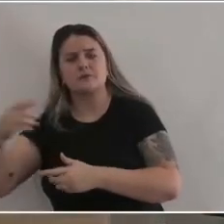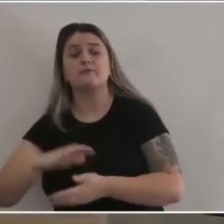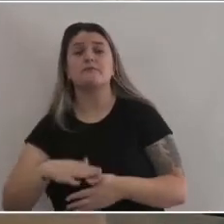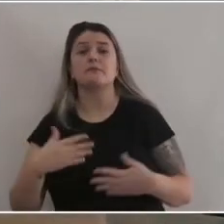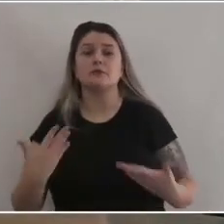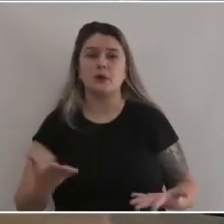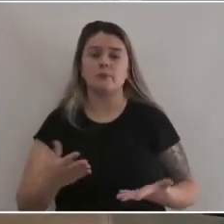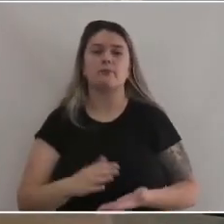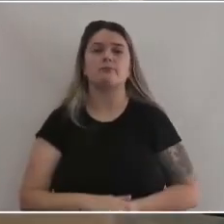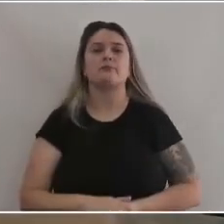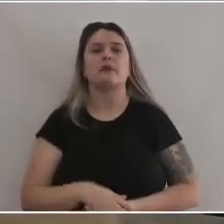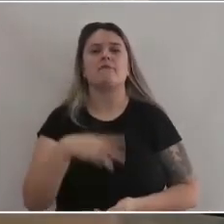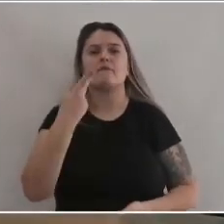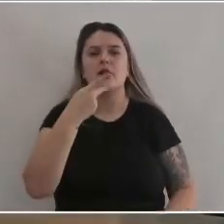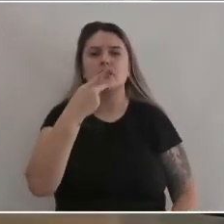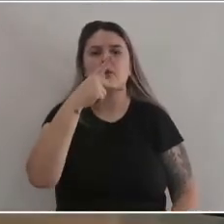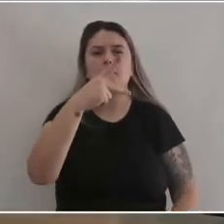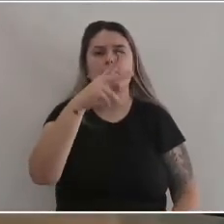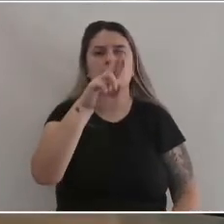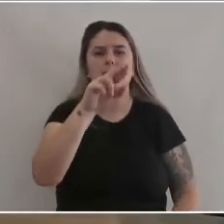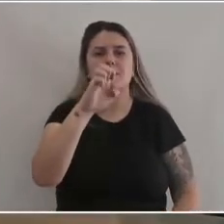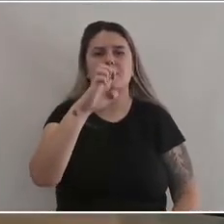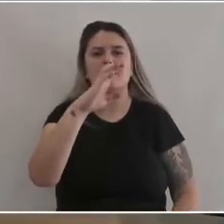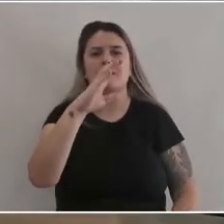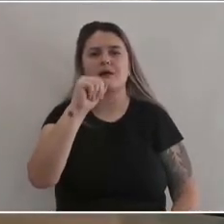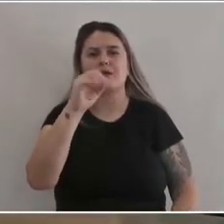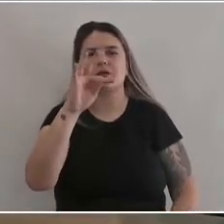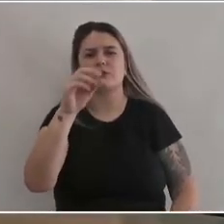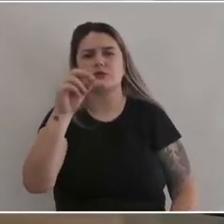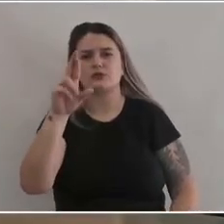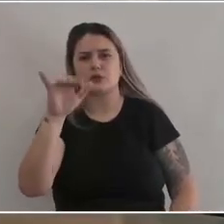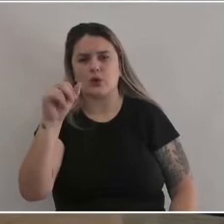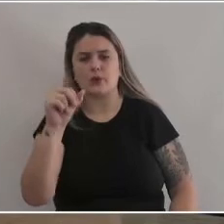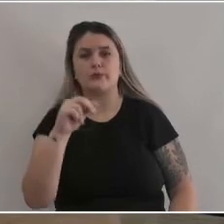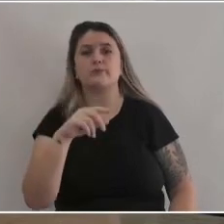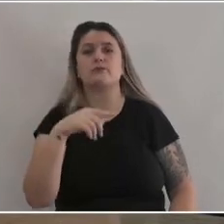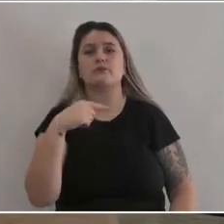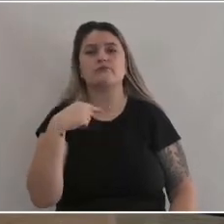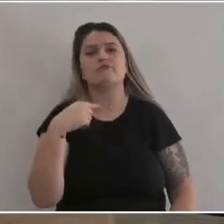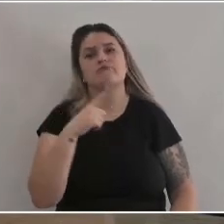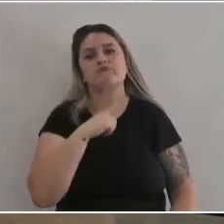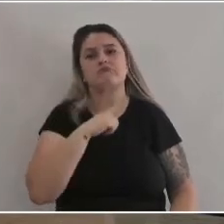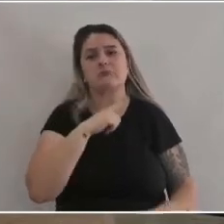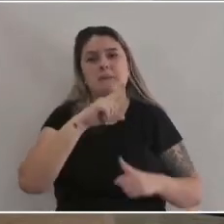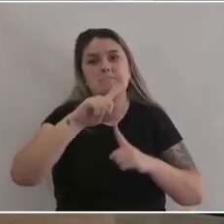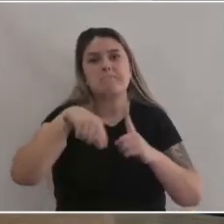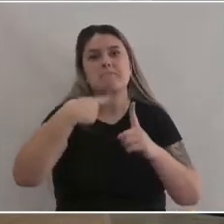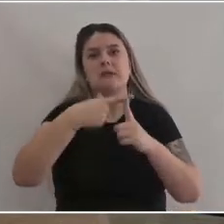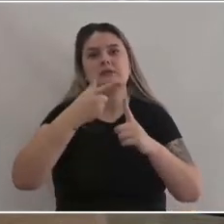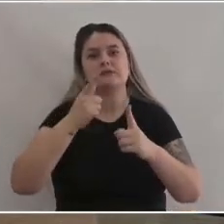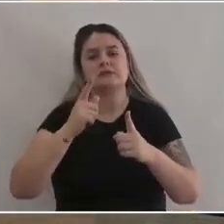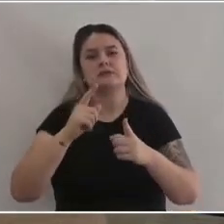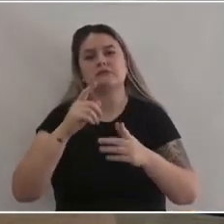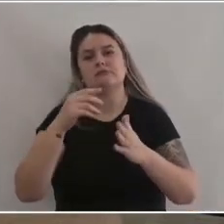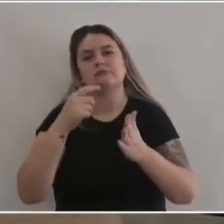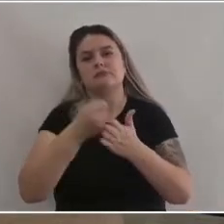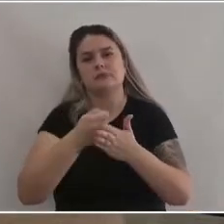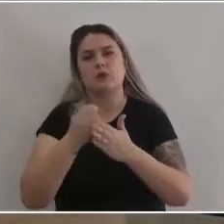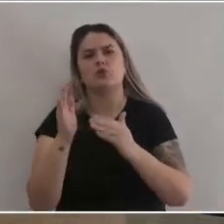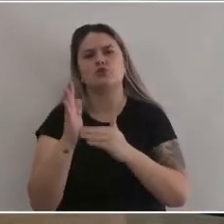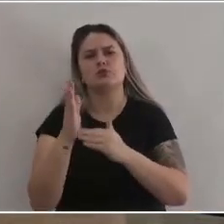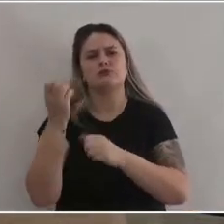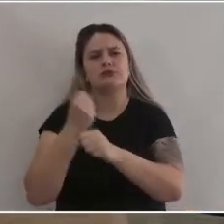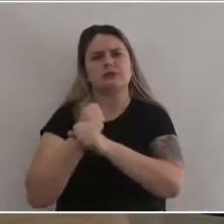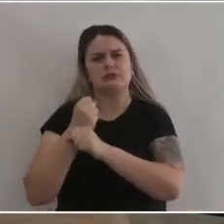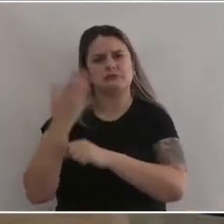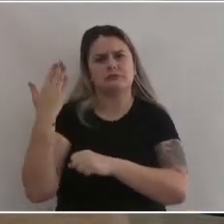Isso. A respeito dos precatórios, nós tivemos um acréscimo bastante considerável nos últimos